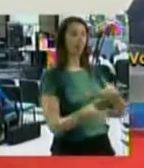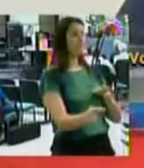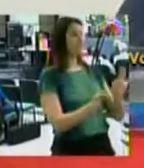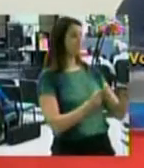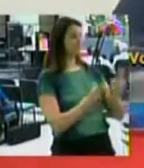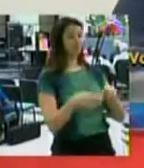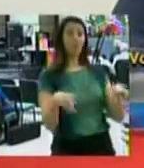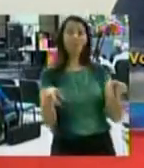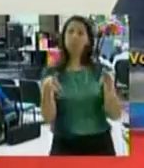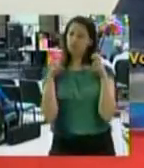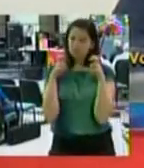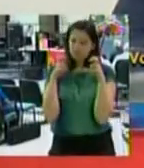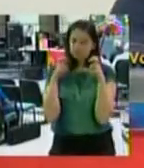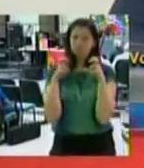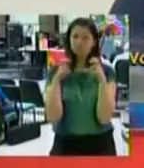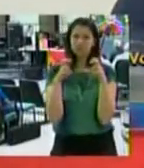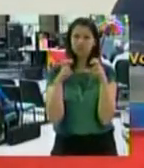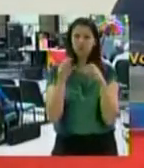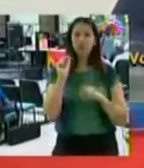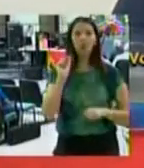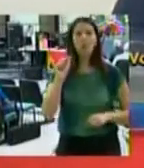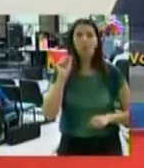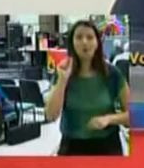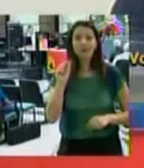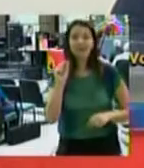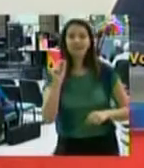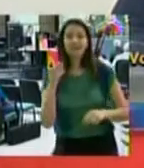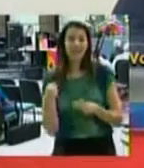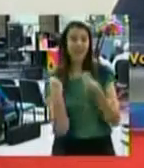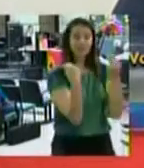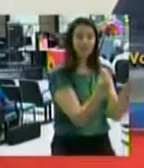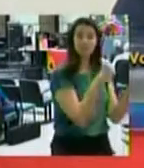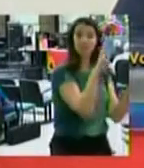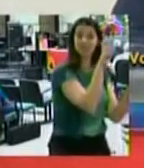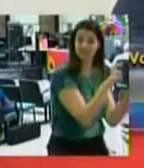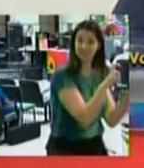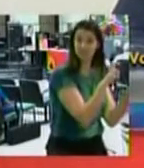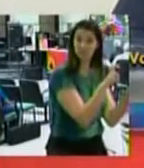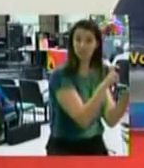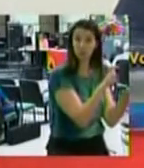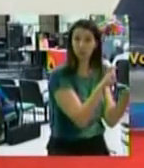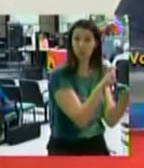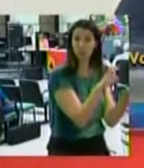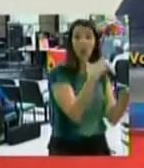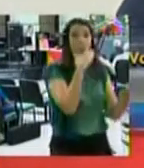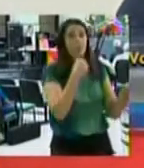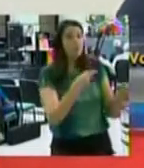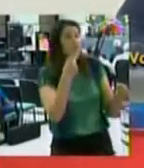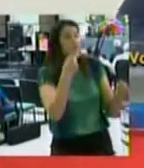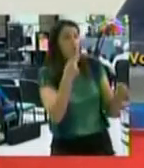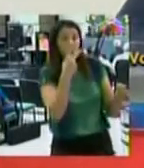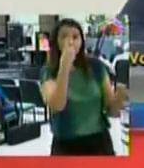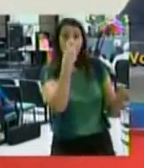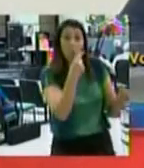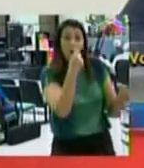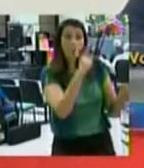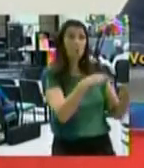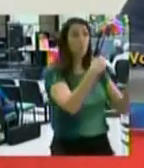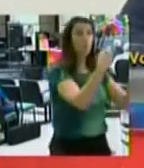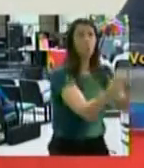Perceberam, senhores? Para o que deu cinco, ele falou a mesma coisa do que para aquele que deu